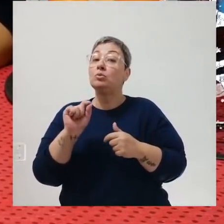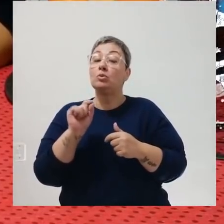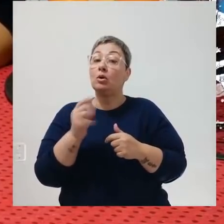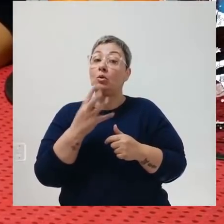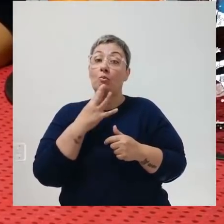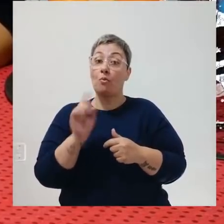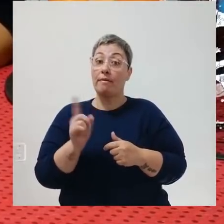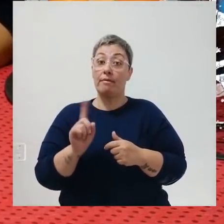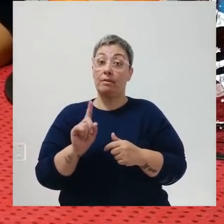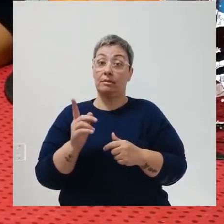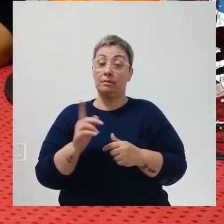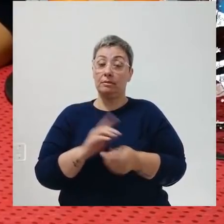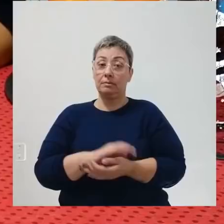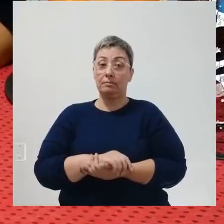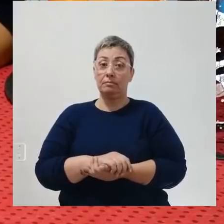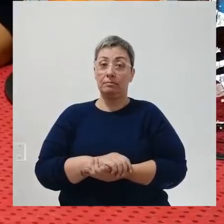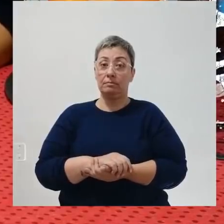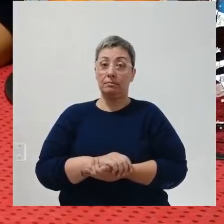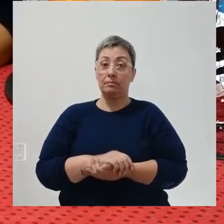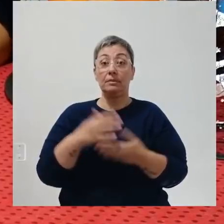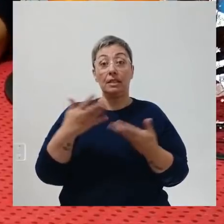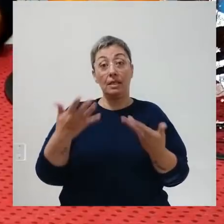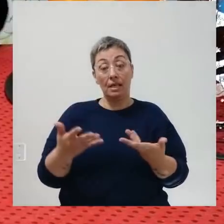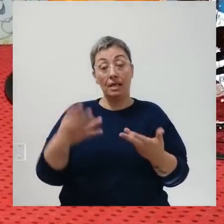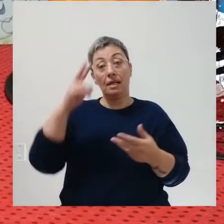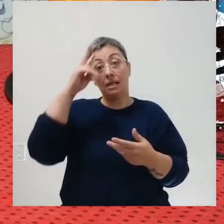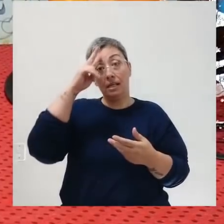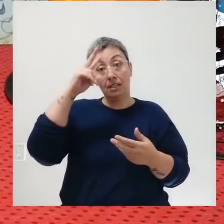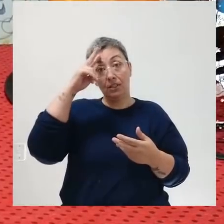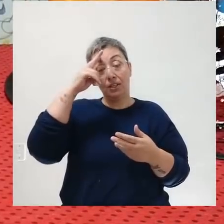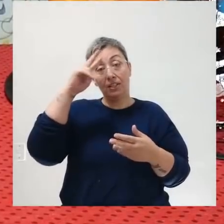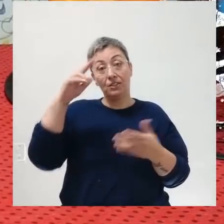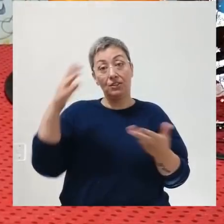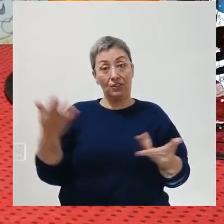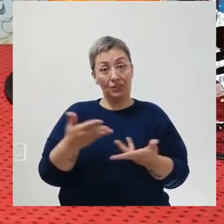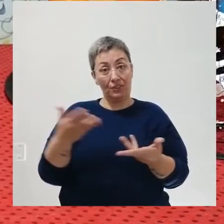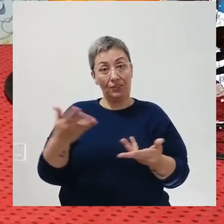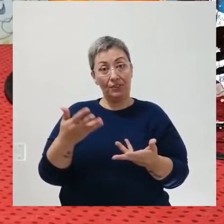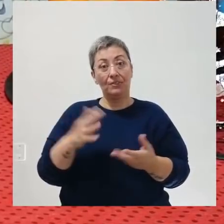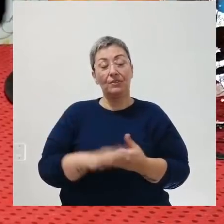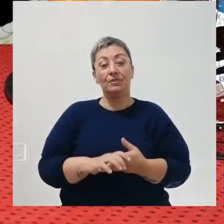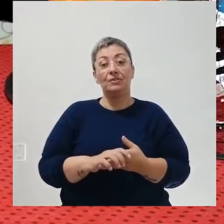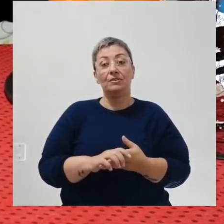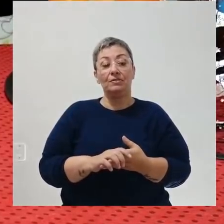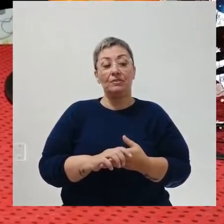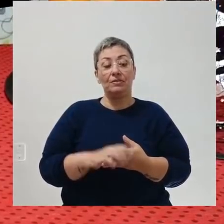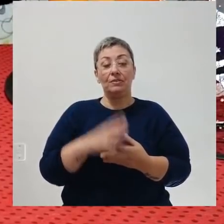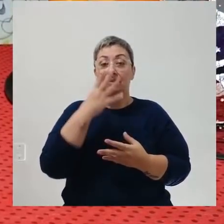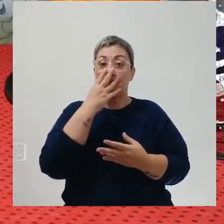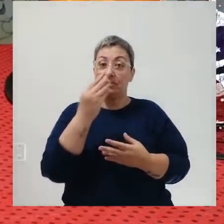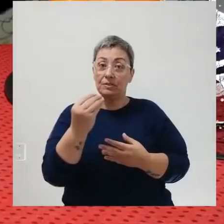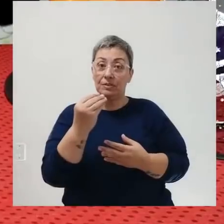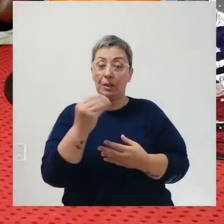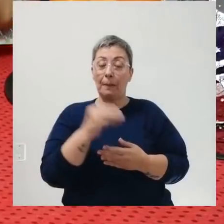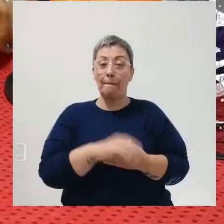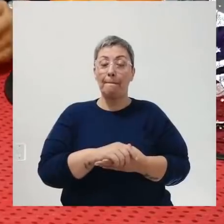não conhece. E essa é a nossa história de hoje: o